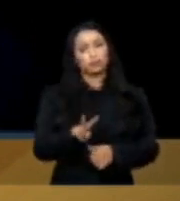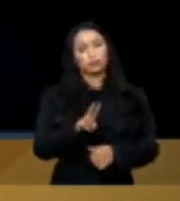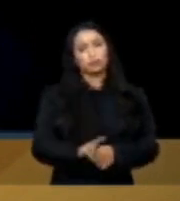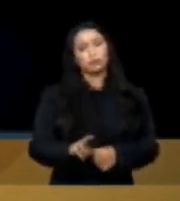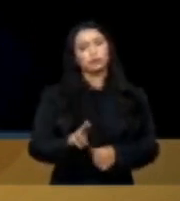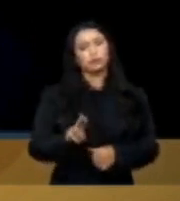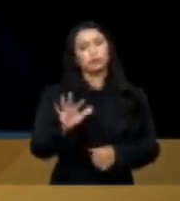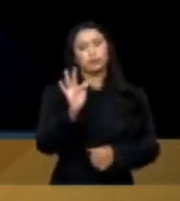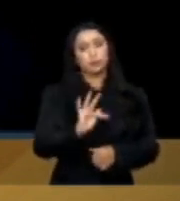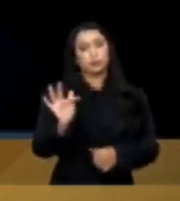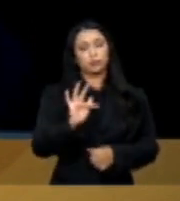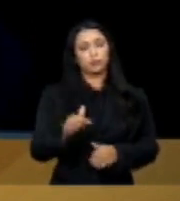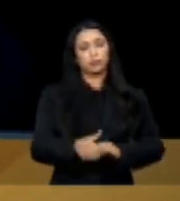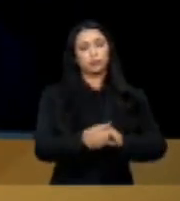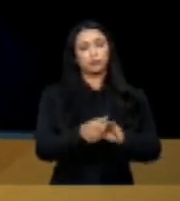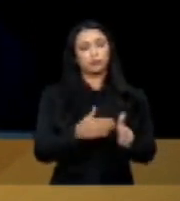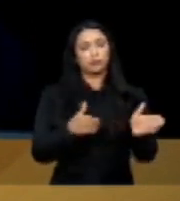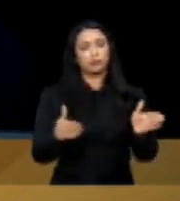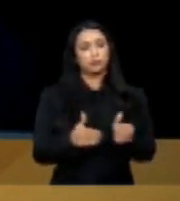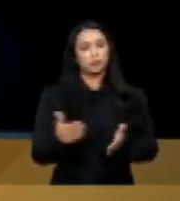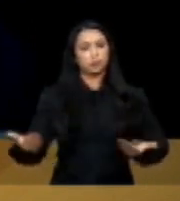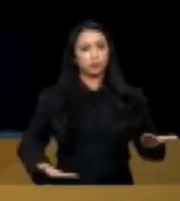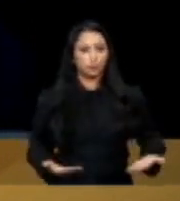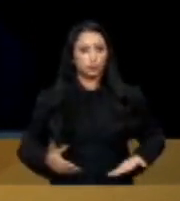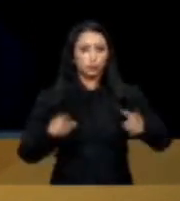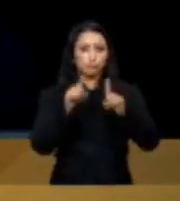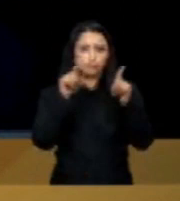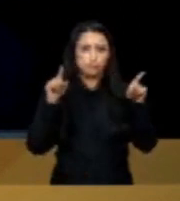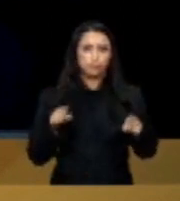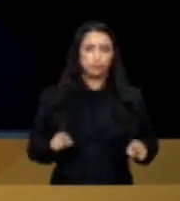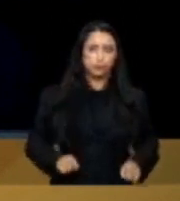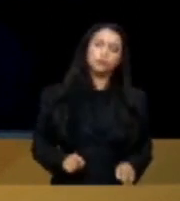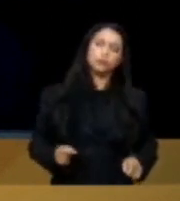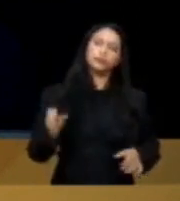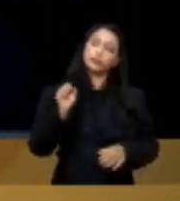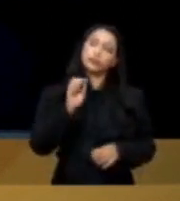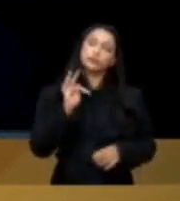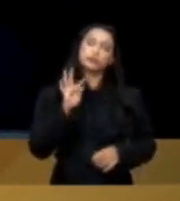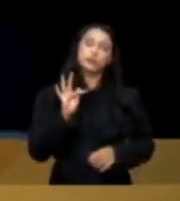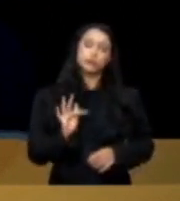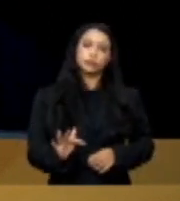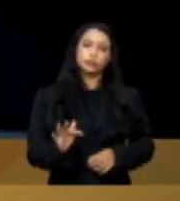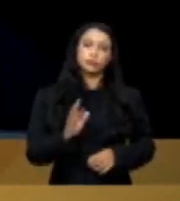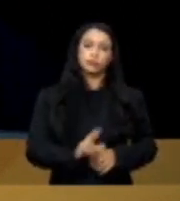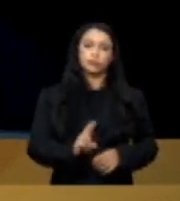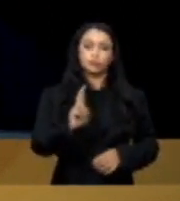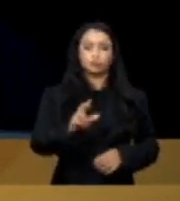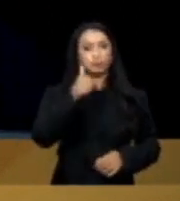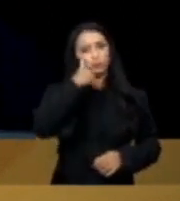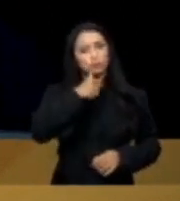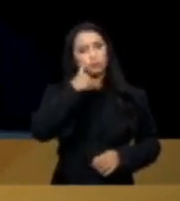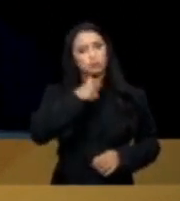todas, e aos senhores servidores, a senhora servidora, e especialmente da pessoa da